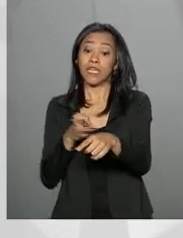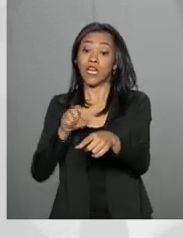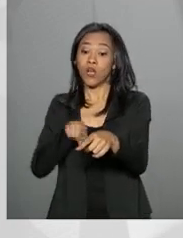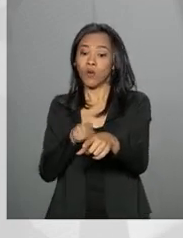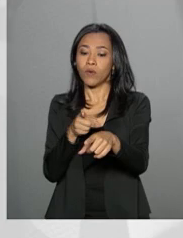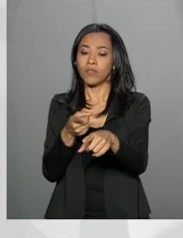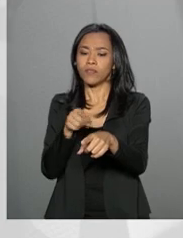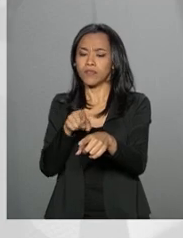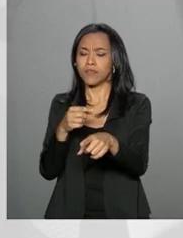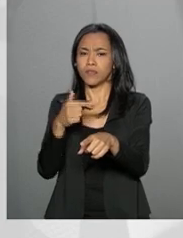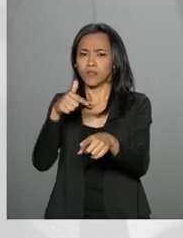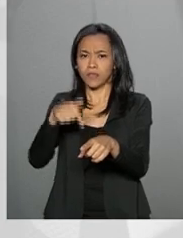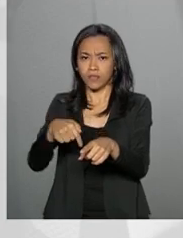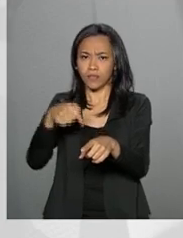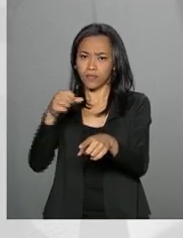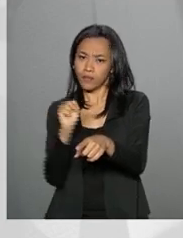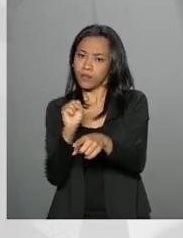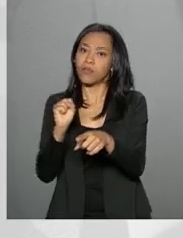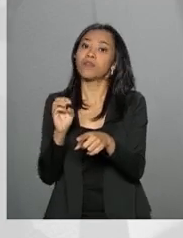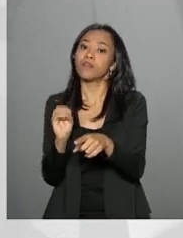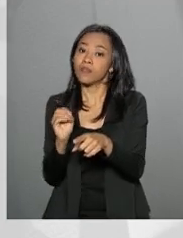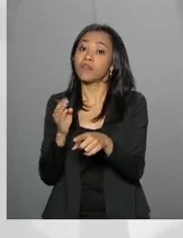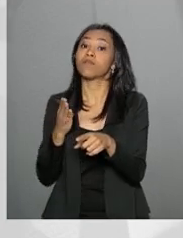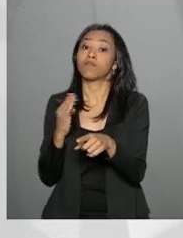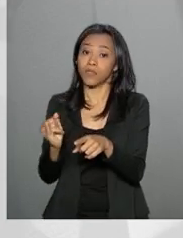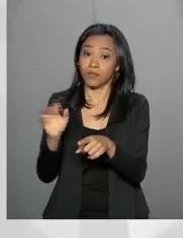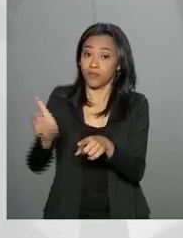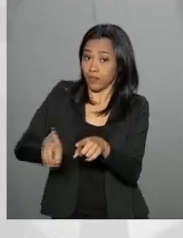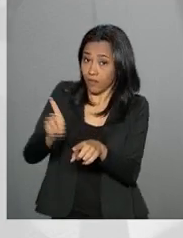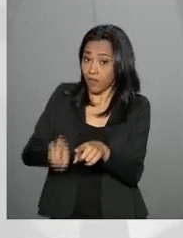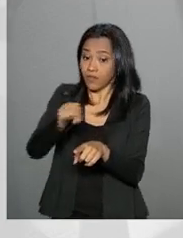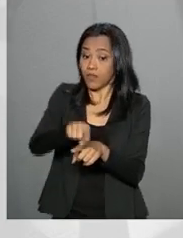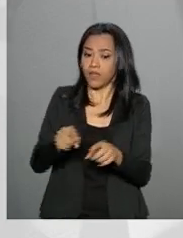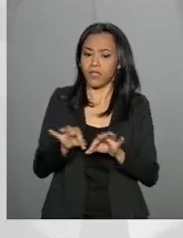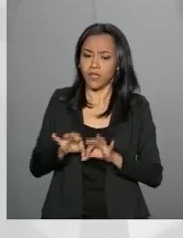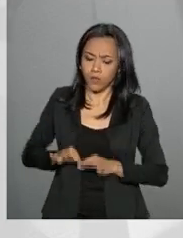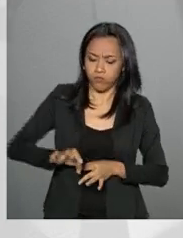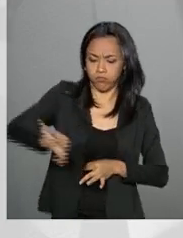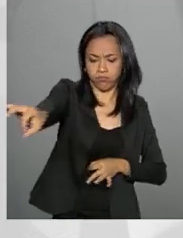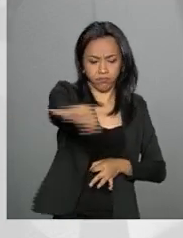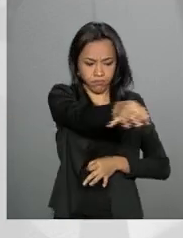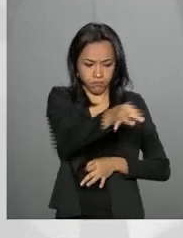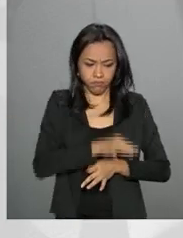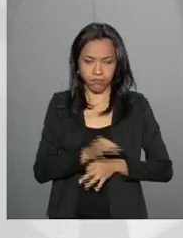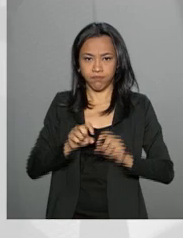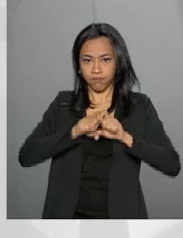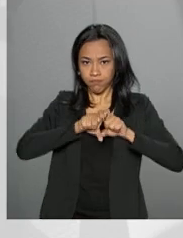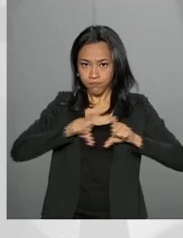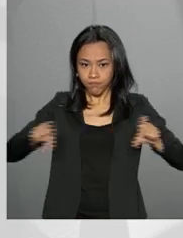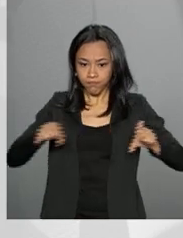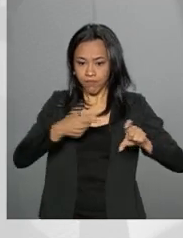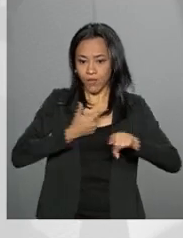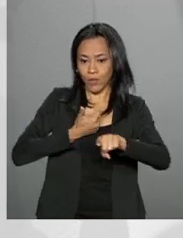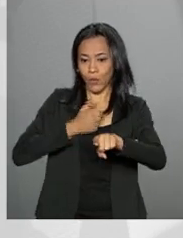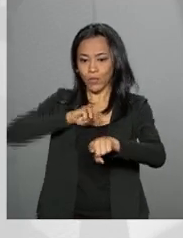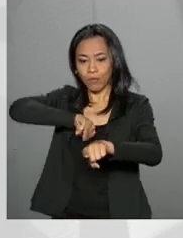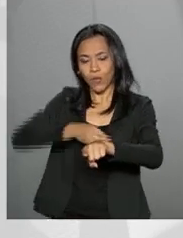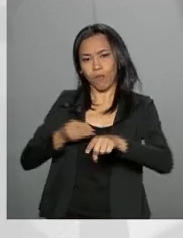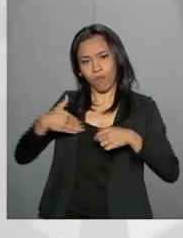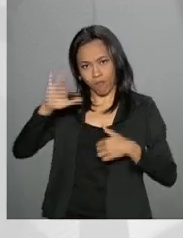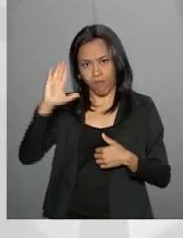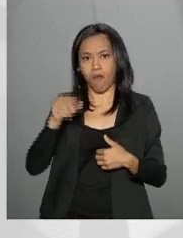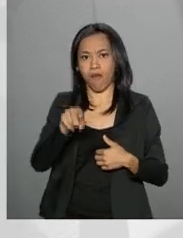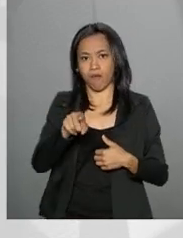780 bilhões de dólares e soma um território de aproximadamente 12 milhões e oitocentos quilômetros